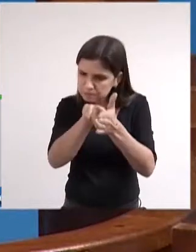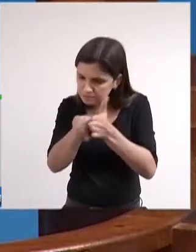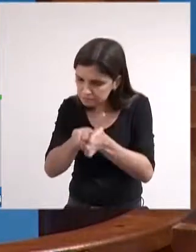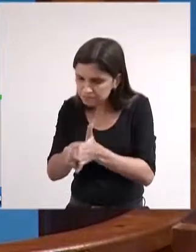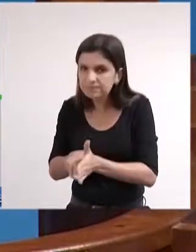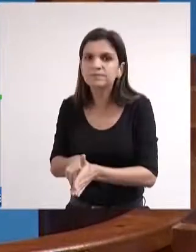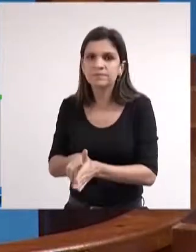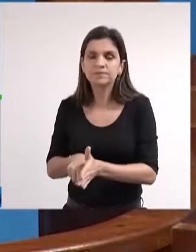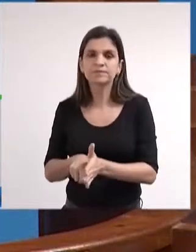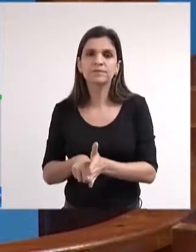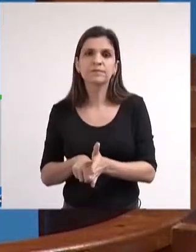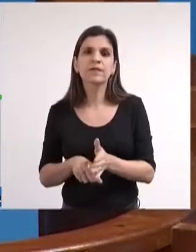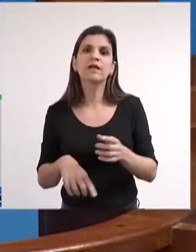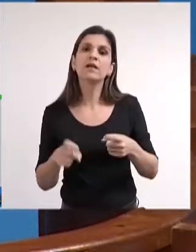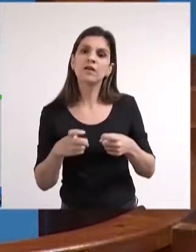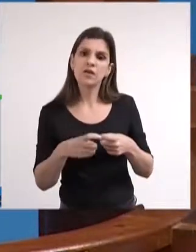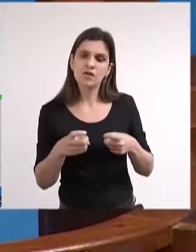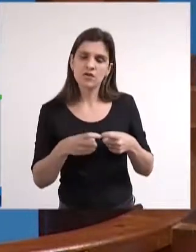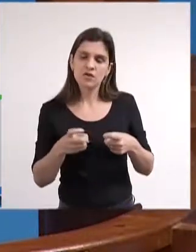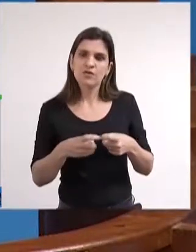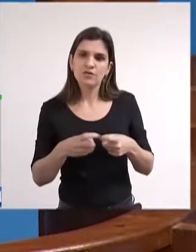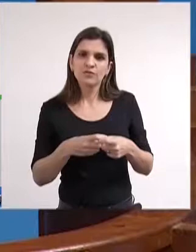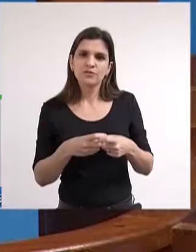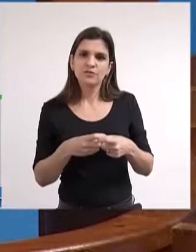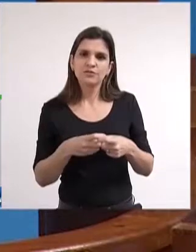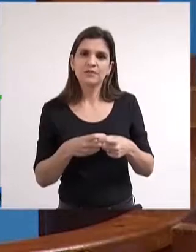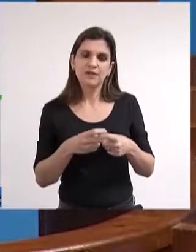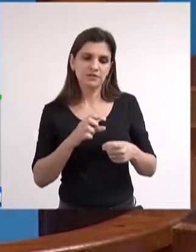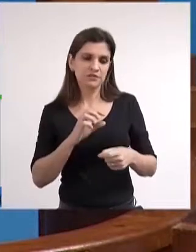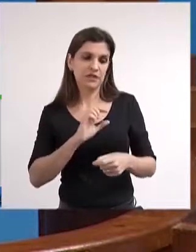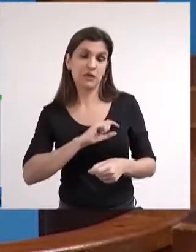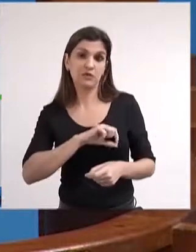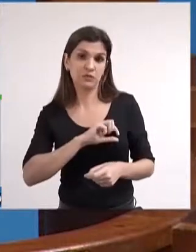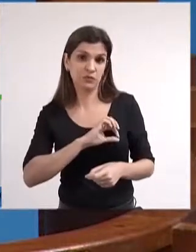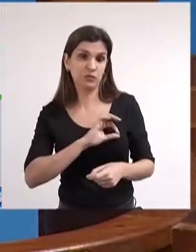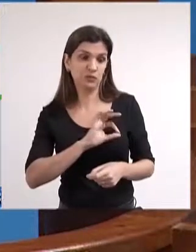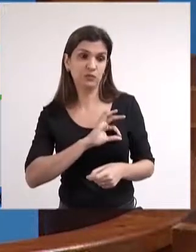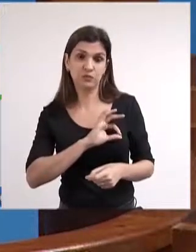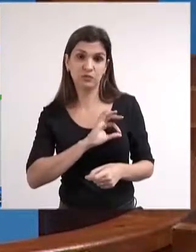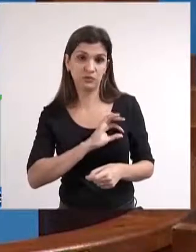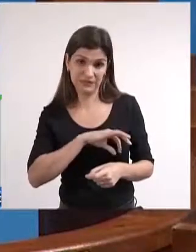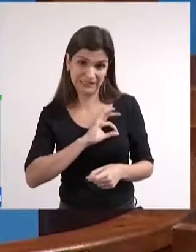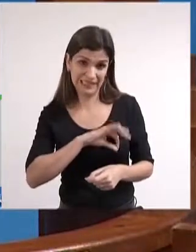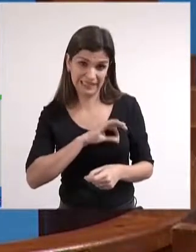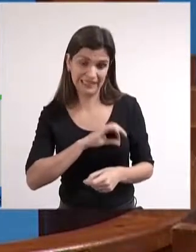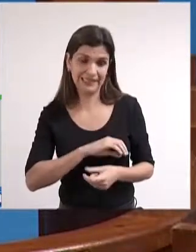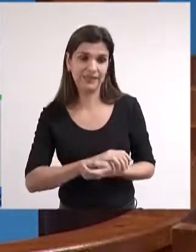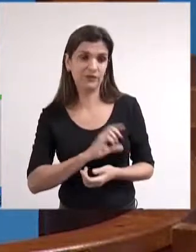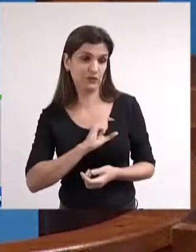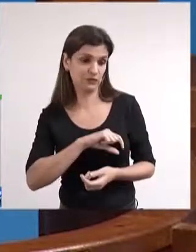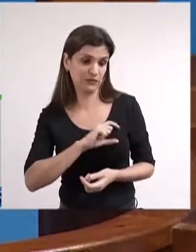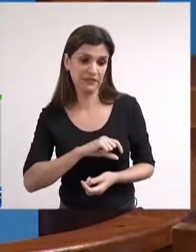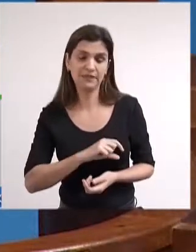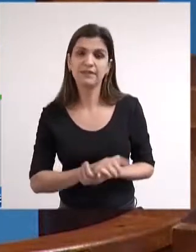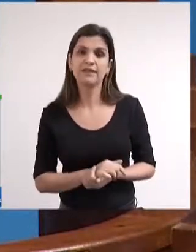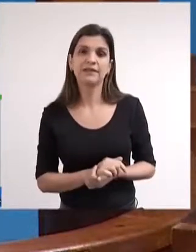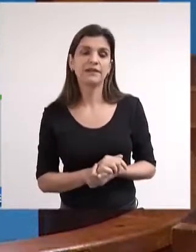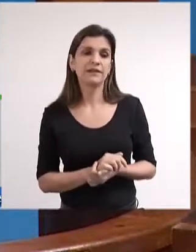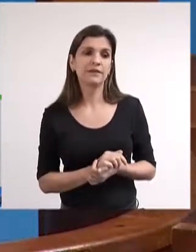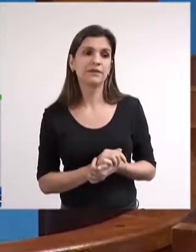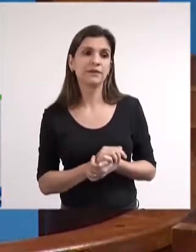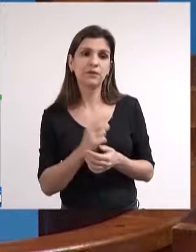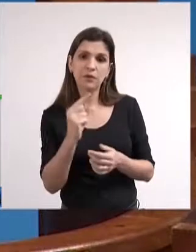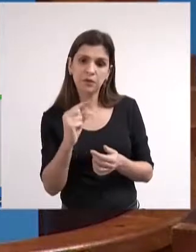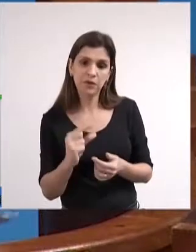mesmo ganhando pouco ou ganhando menos, preferem ficar nos grandes centros exatamente por todo o